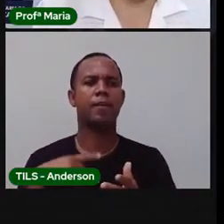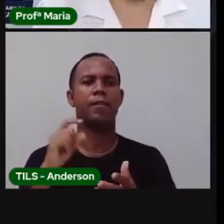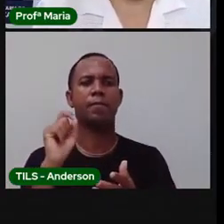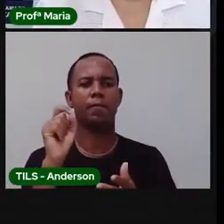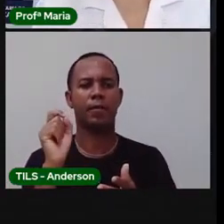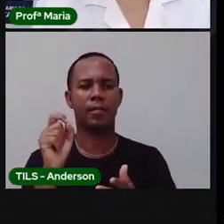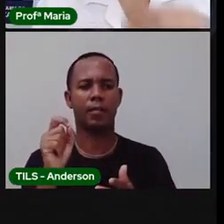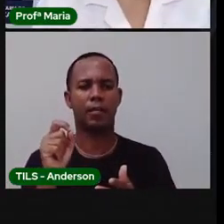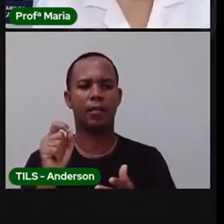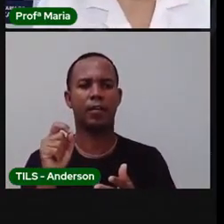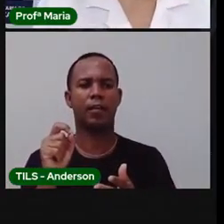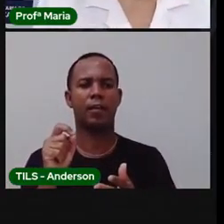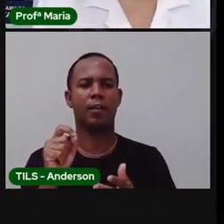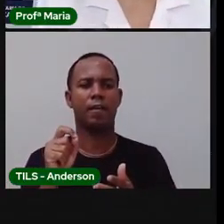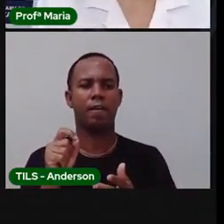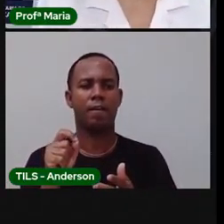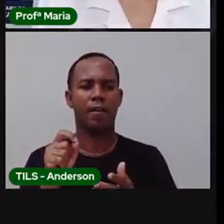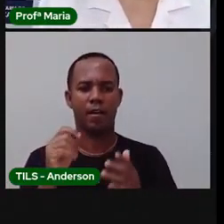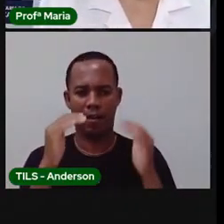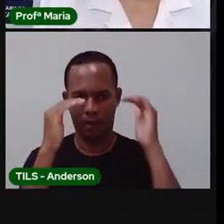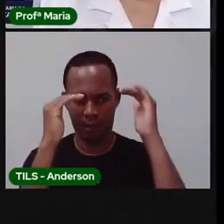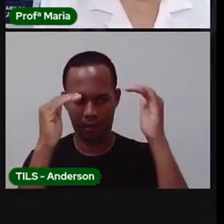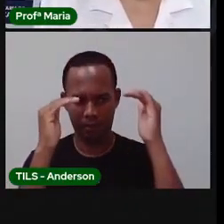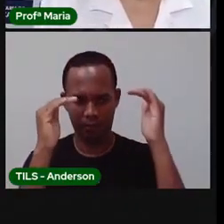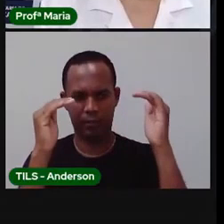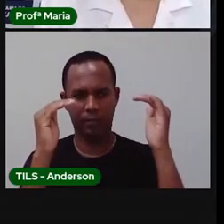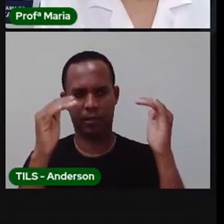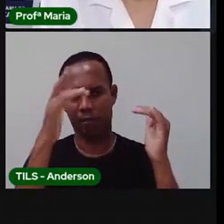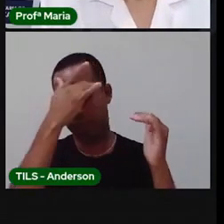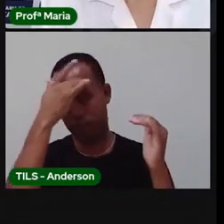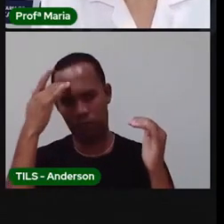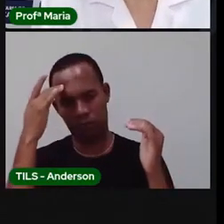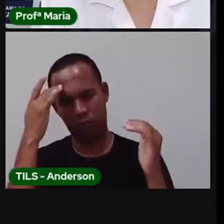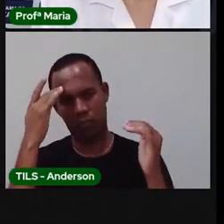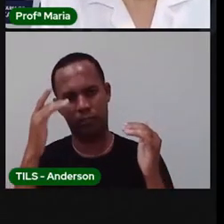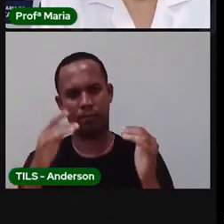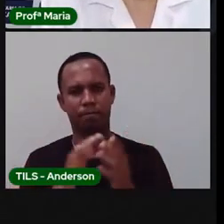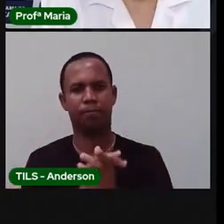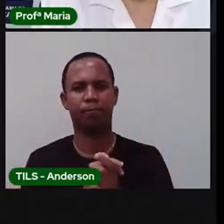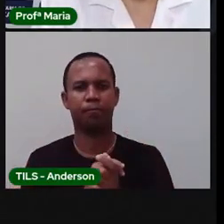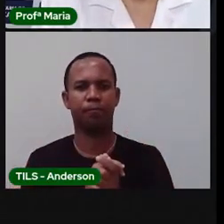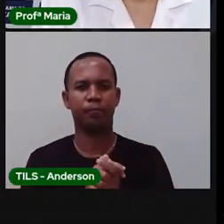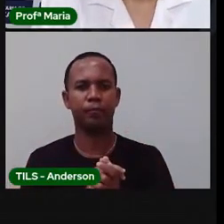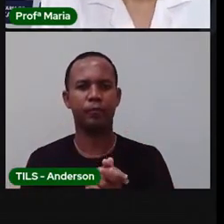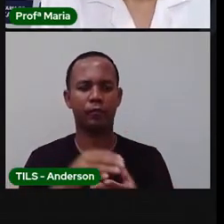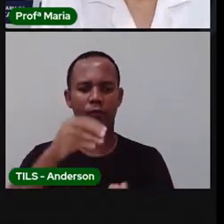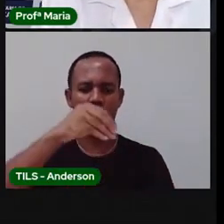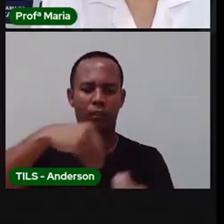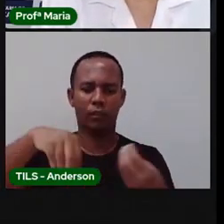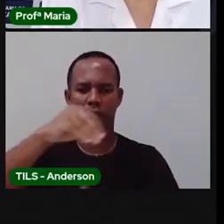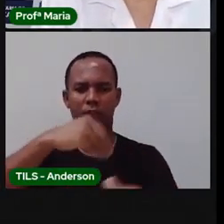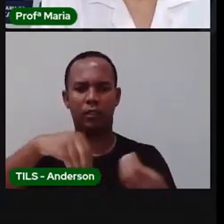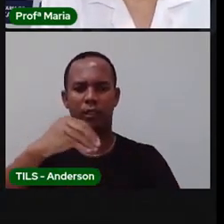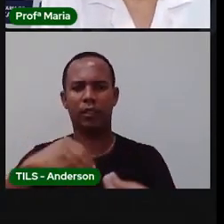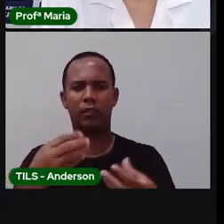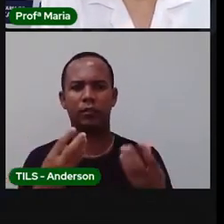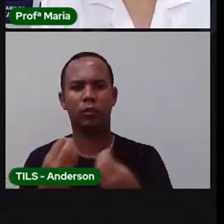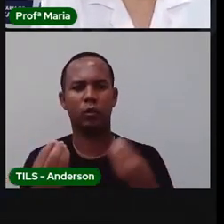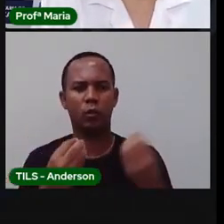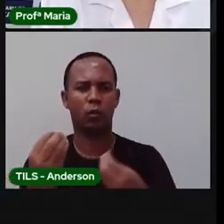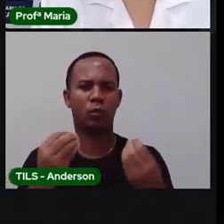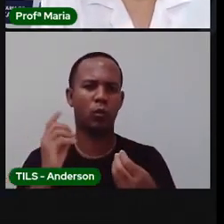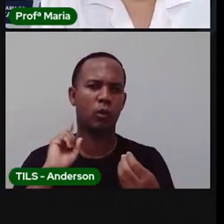pessoas merecem respeito aí pela atividade que elas fazem. Na reciclagem, né, o lixo é tratado